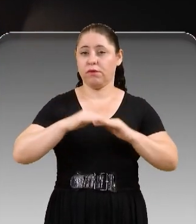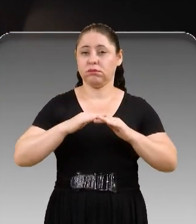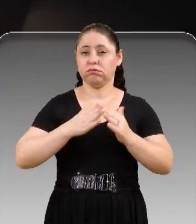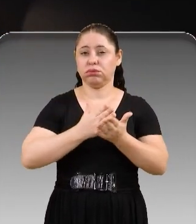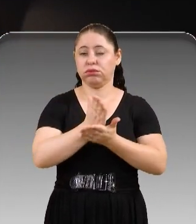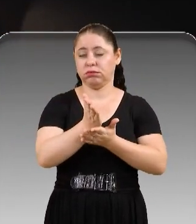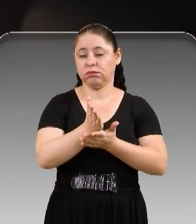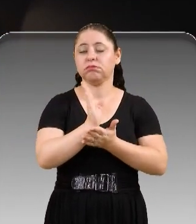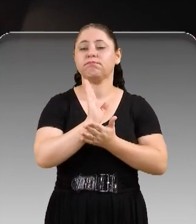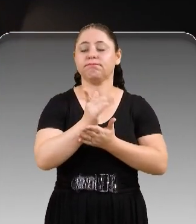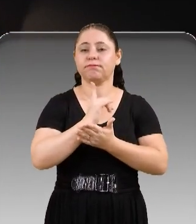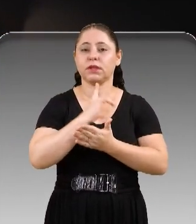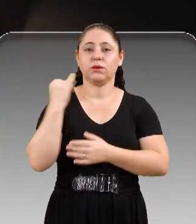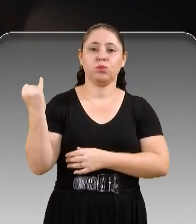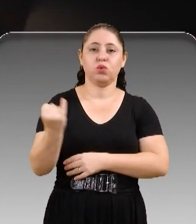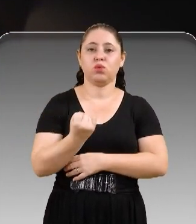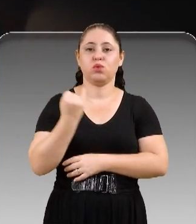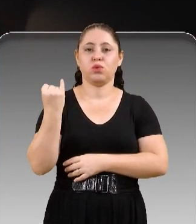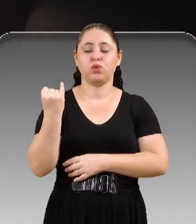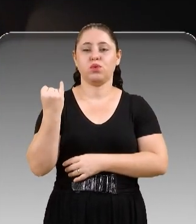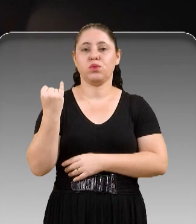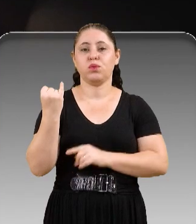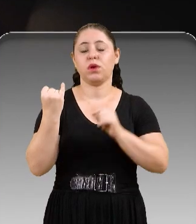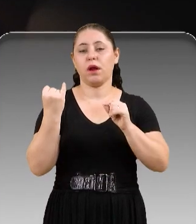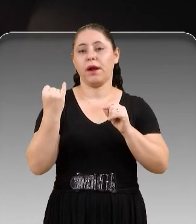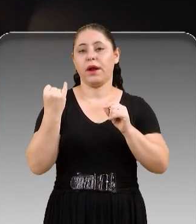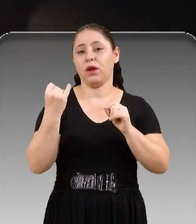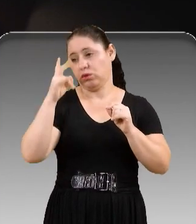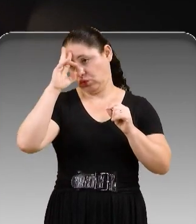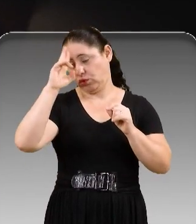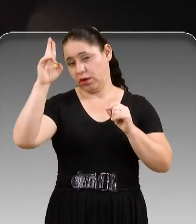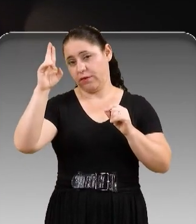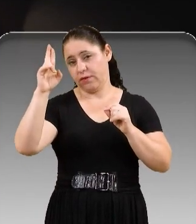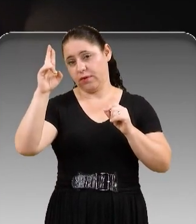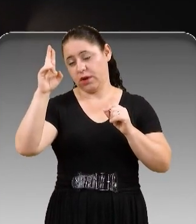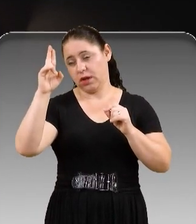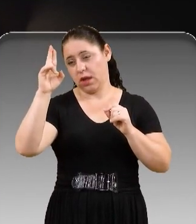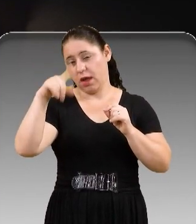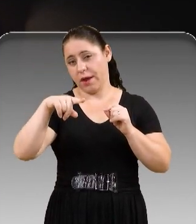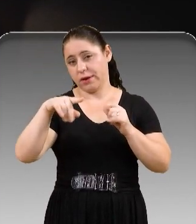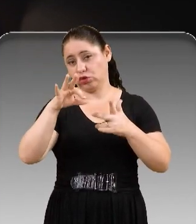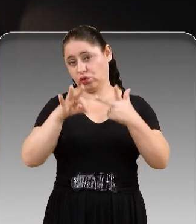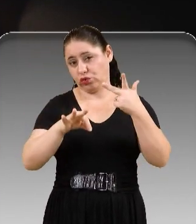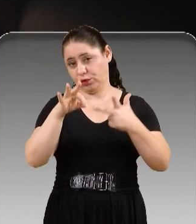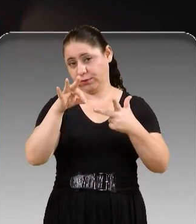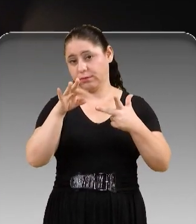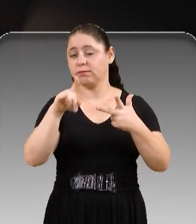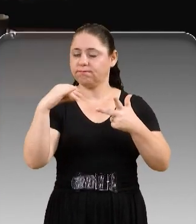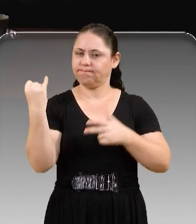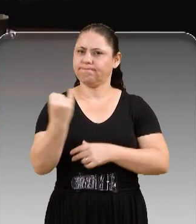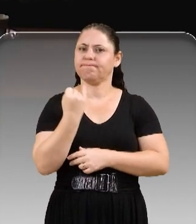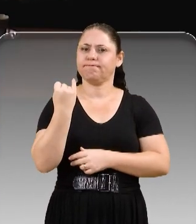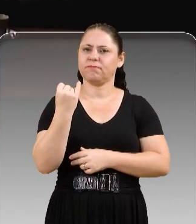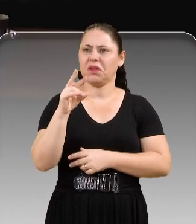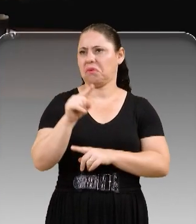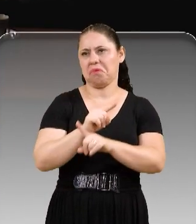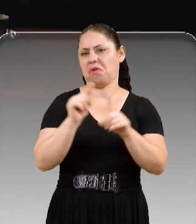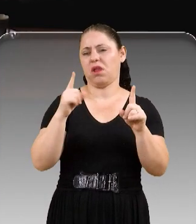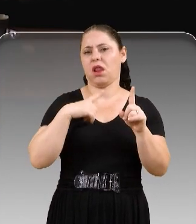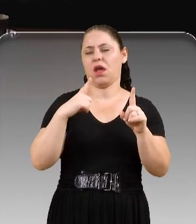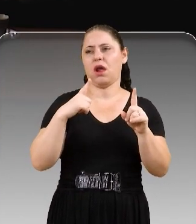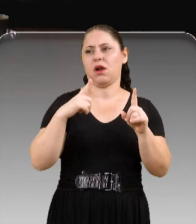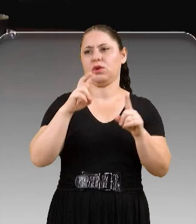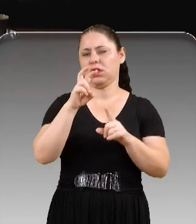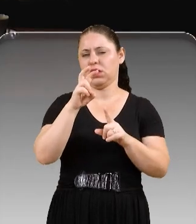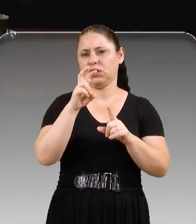Eu acho que esse fato de ser magistrado de carreira é muito importante para um chefe do Poder Executivo, do Poder Judiciário. Não que